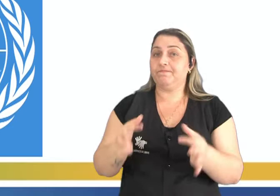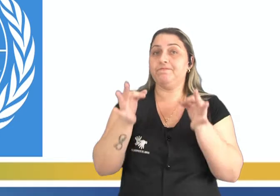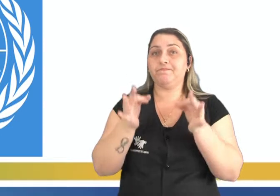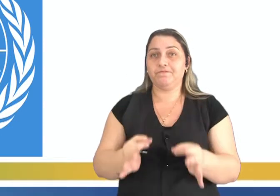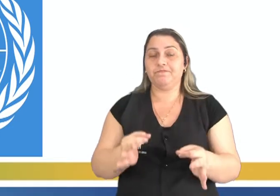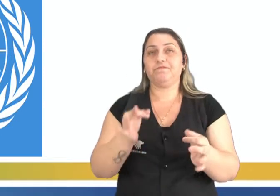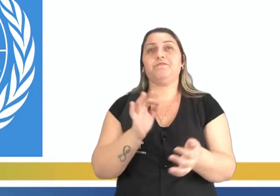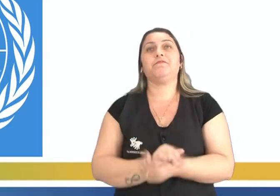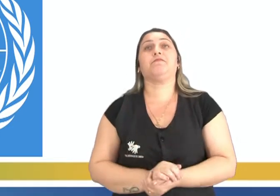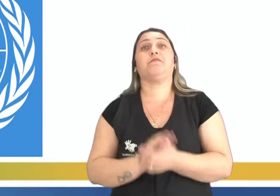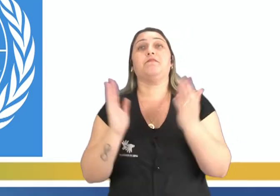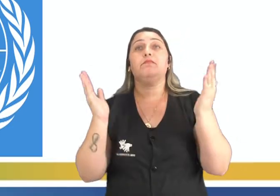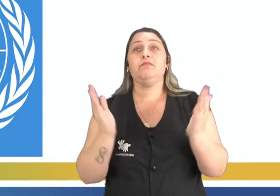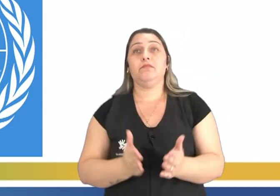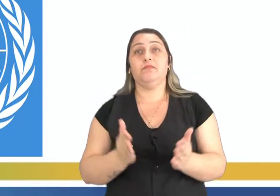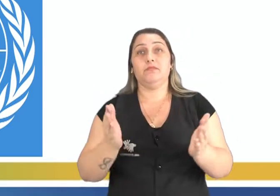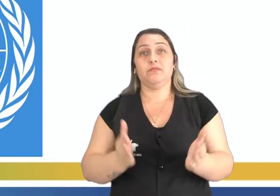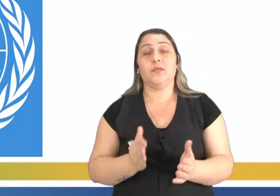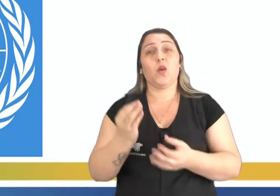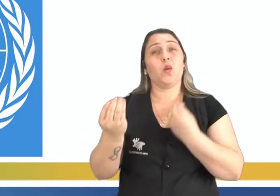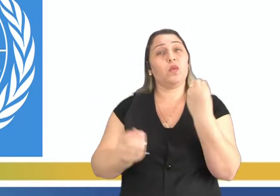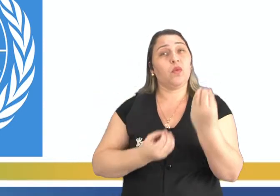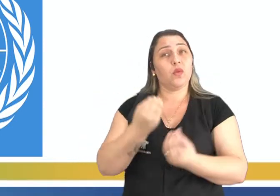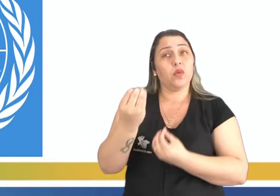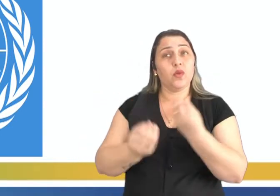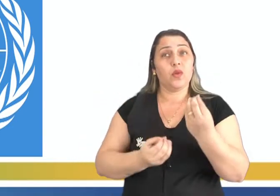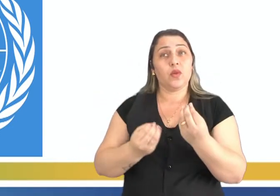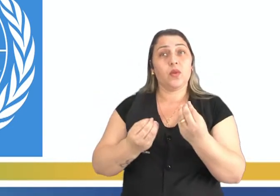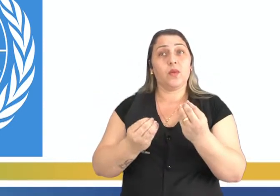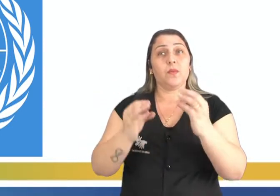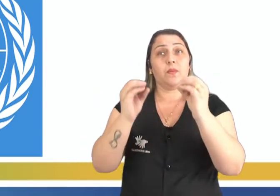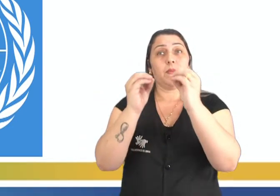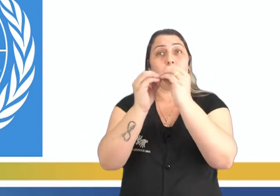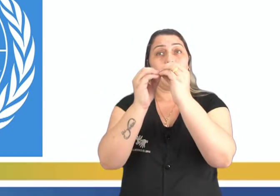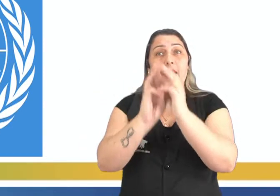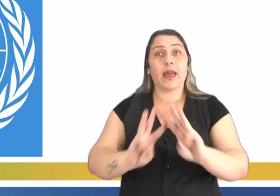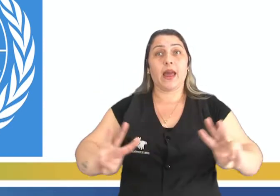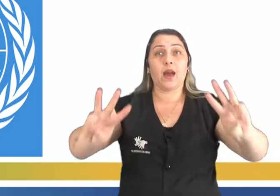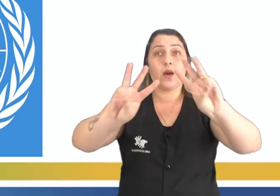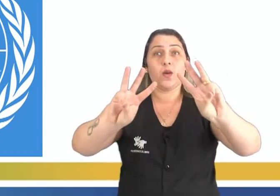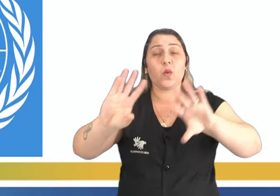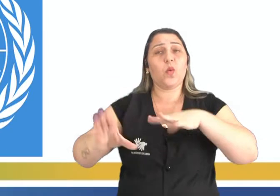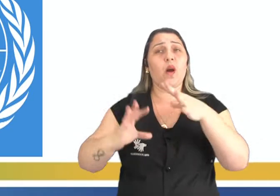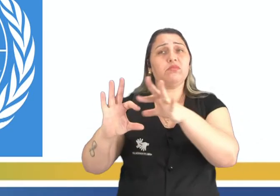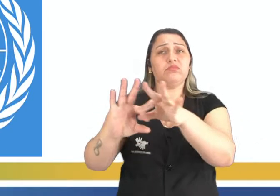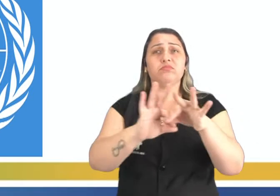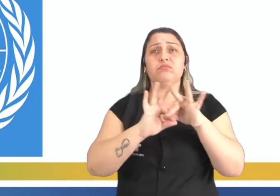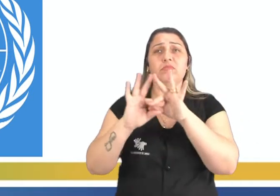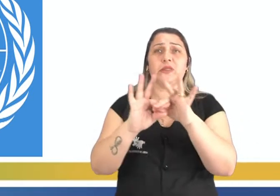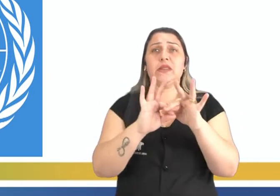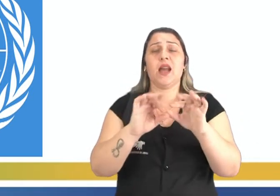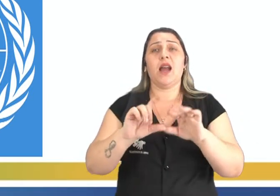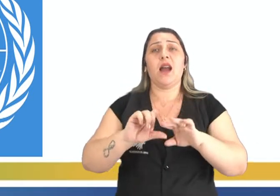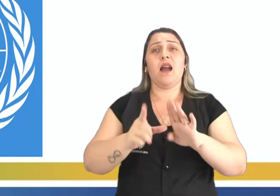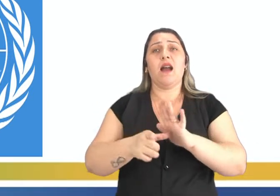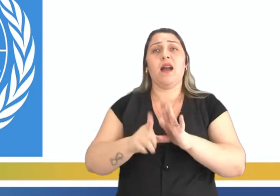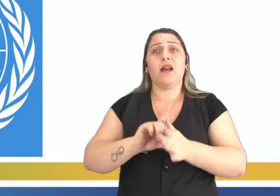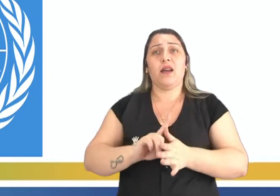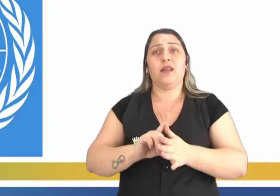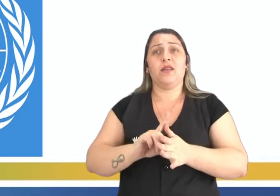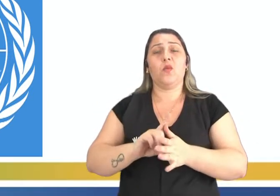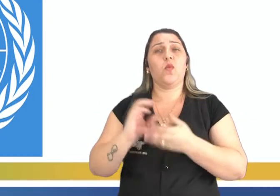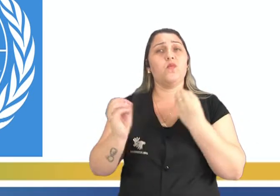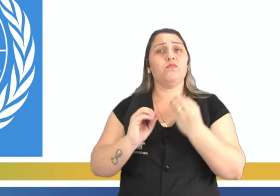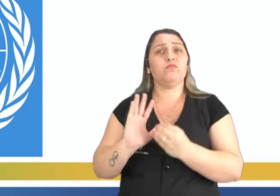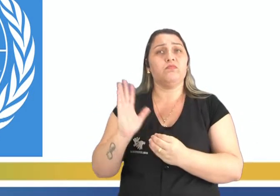certo? Então agora a gente vai ver um pouquinho de como que a ONU foi criada e de que contexto ela foi criada, mas antes disso a gente vai ver os seus